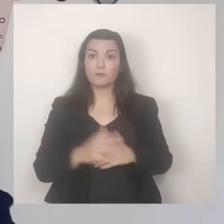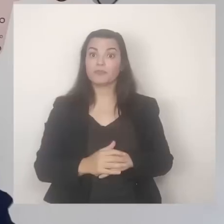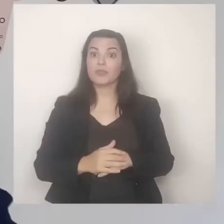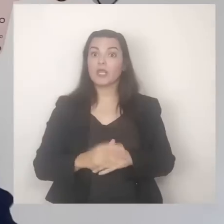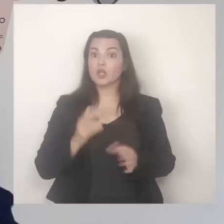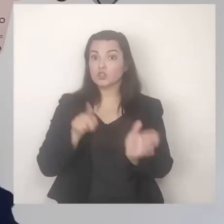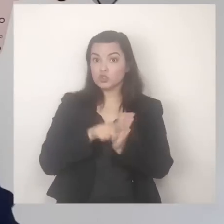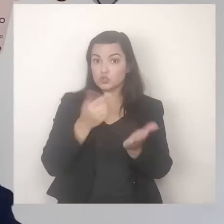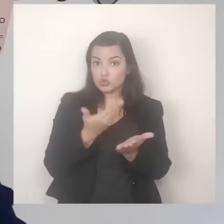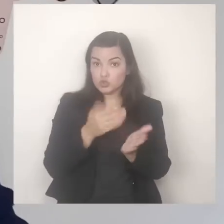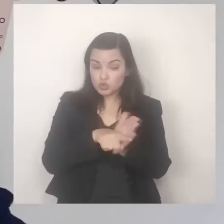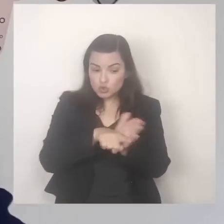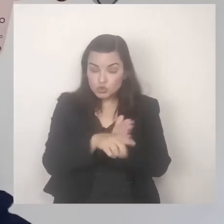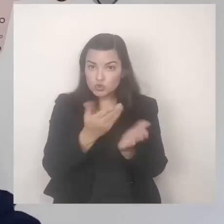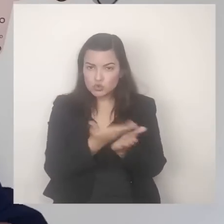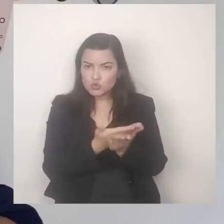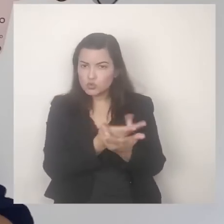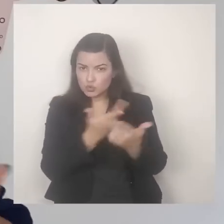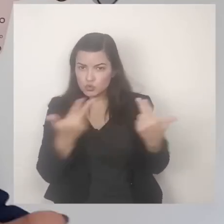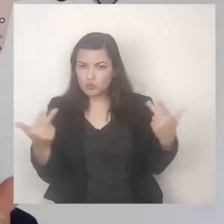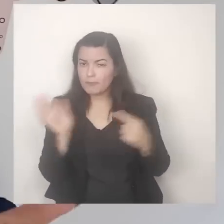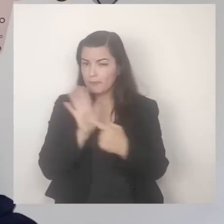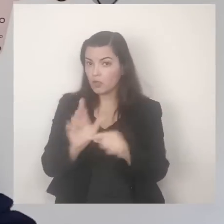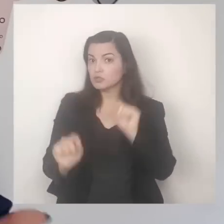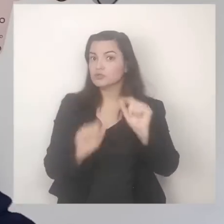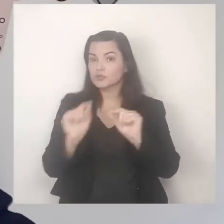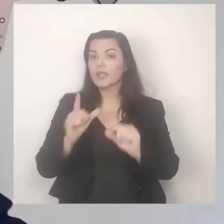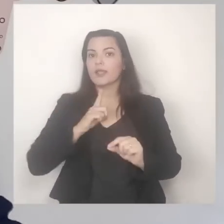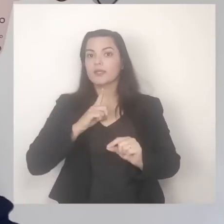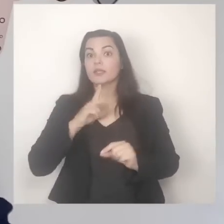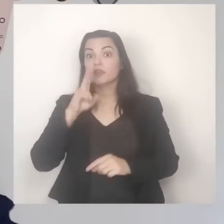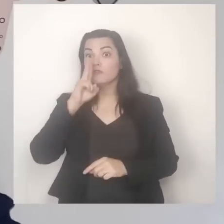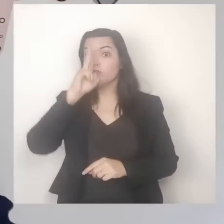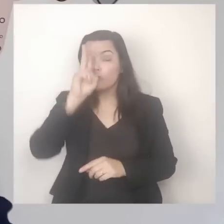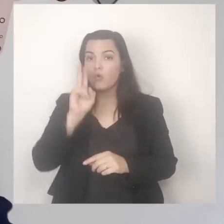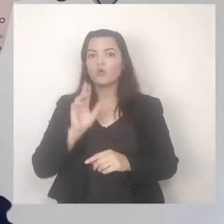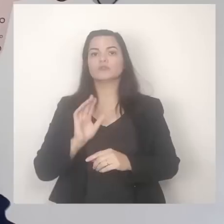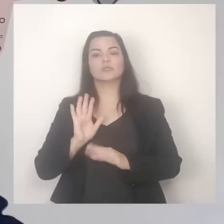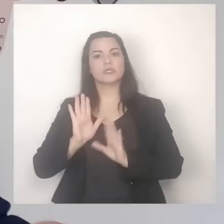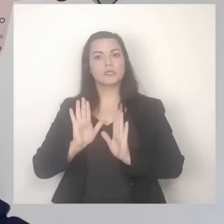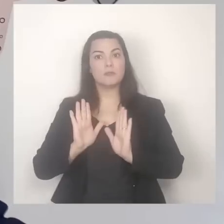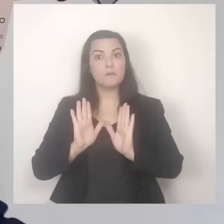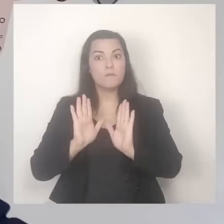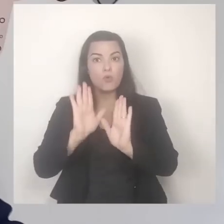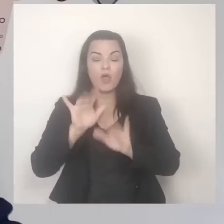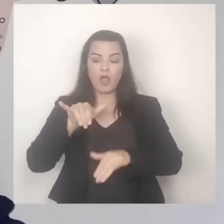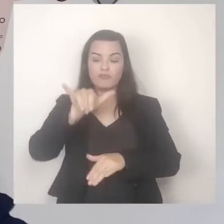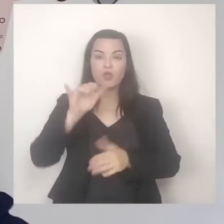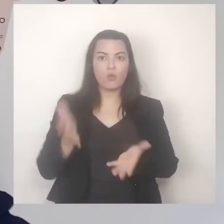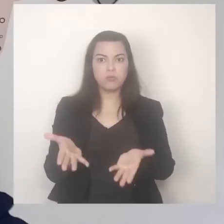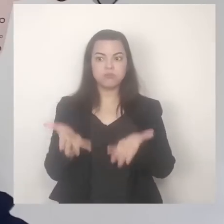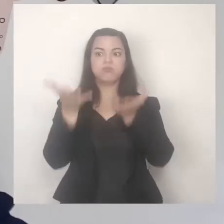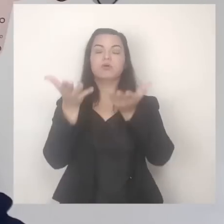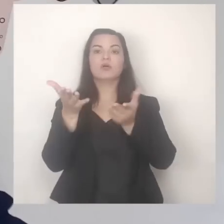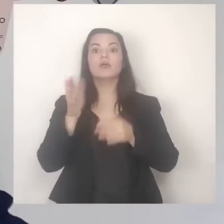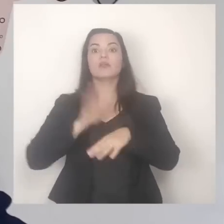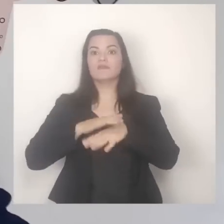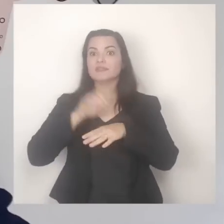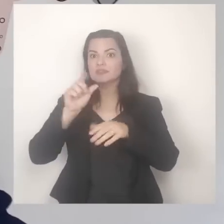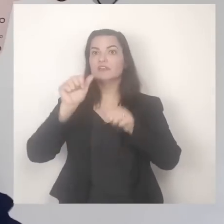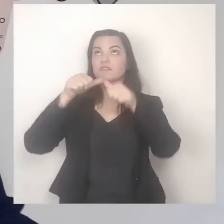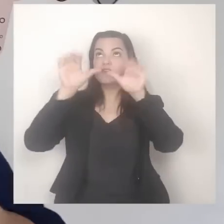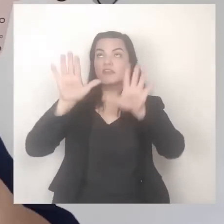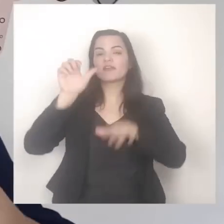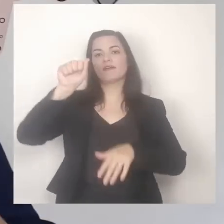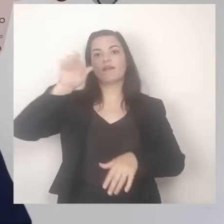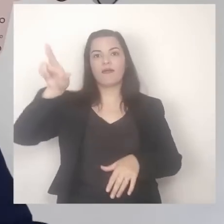falam? Olha só, nós temos toda essa força empurrando o avião para cima, é essa força que o mantém no ar. E olha